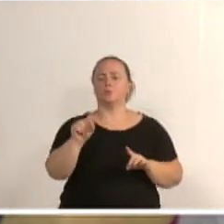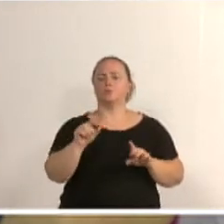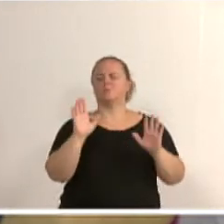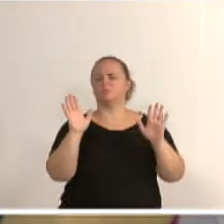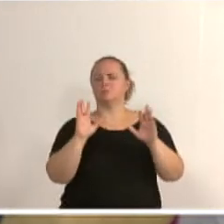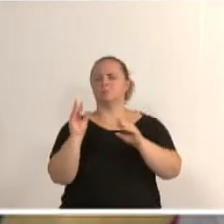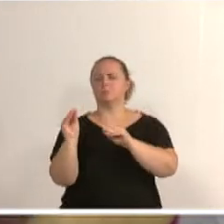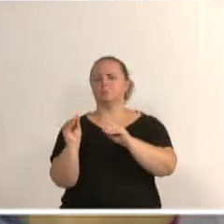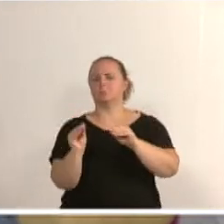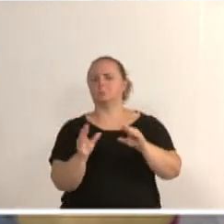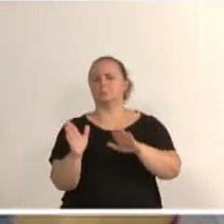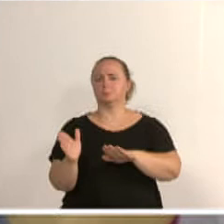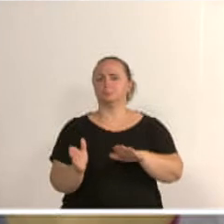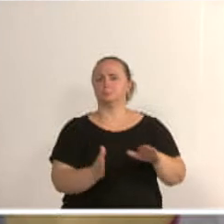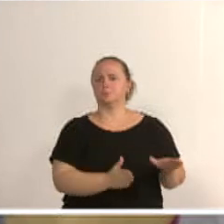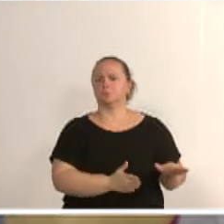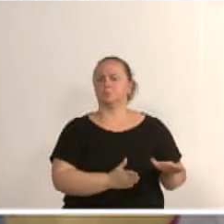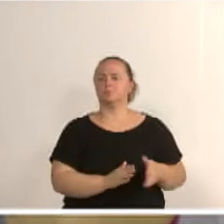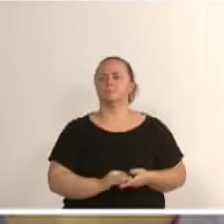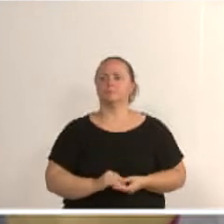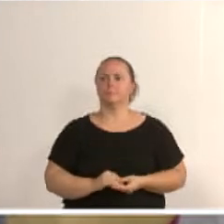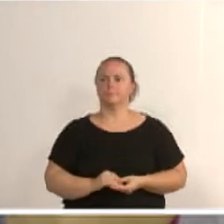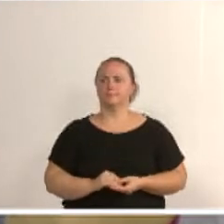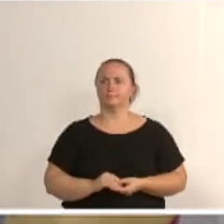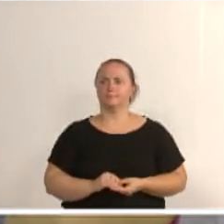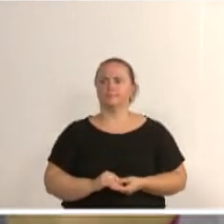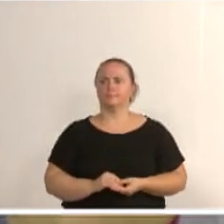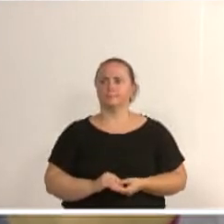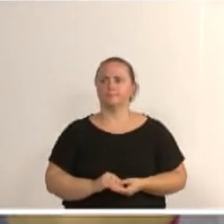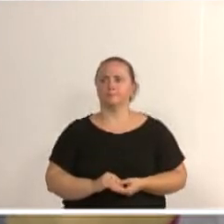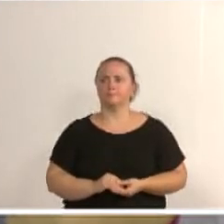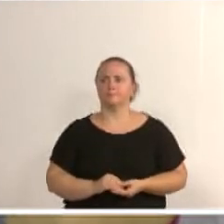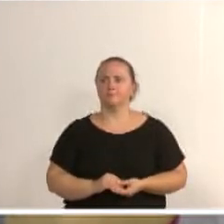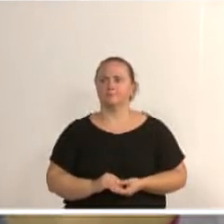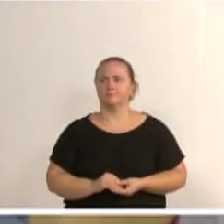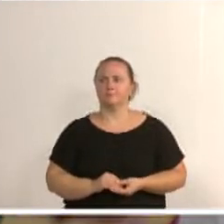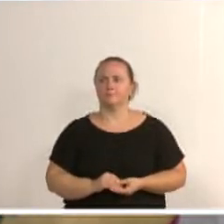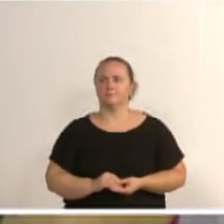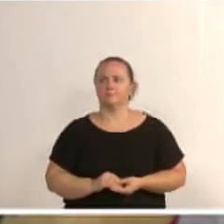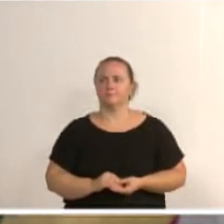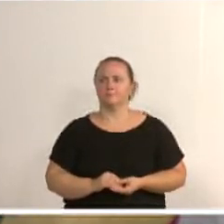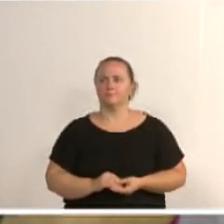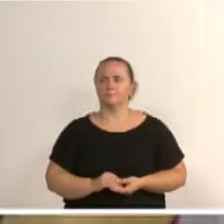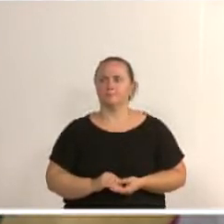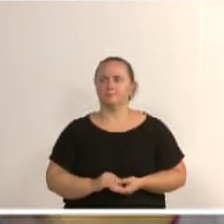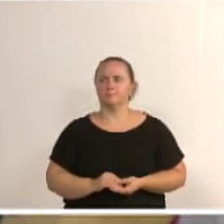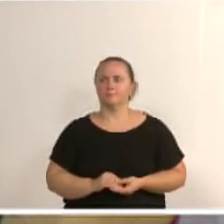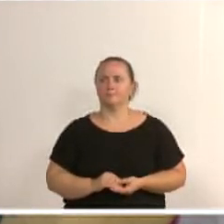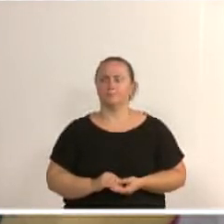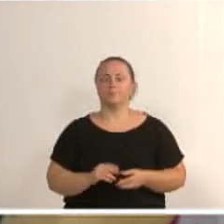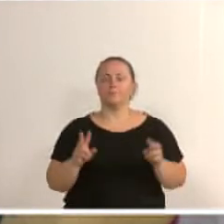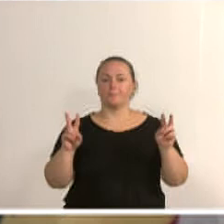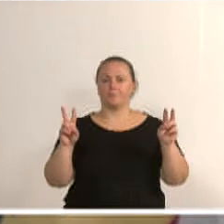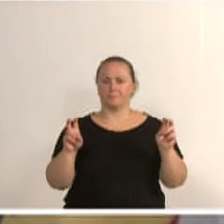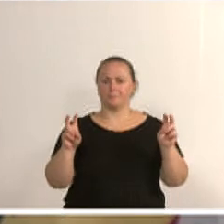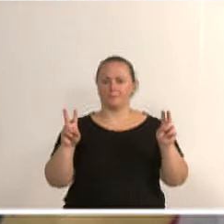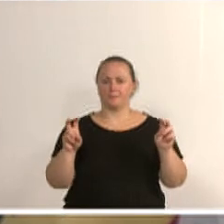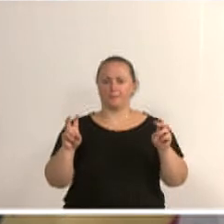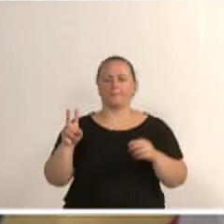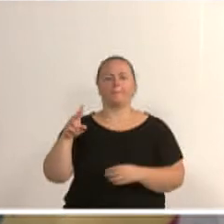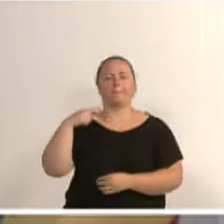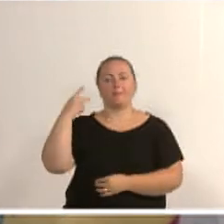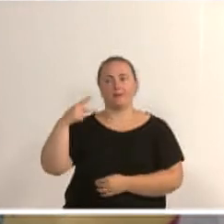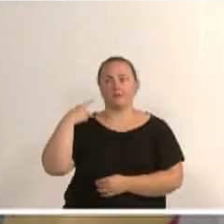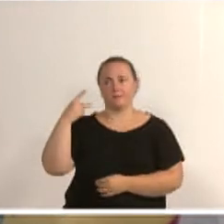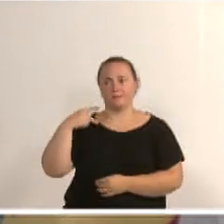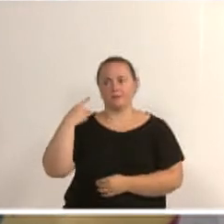falava não era concretizado. A respeito da situação do senhor Ari, o senhor citou os vereadores, não